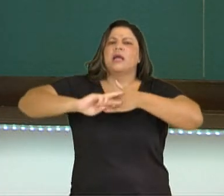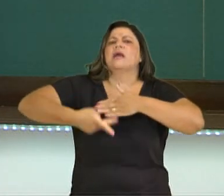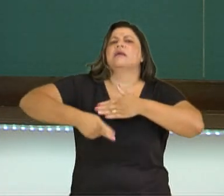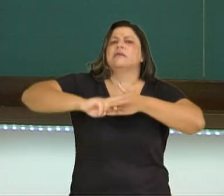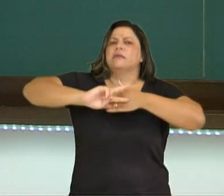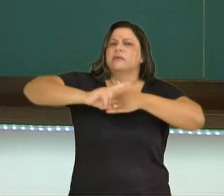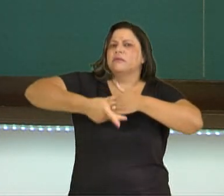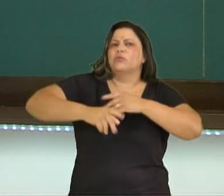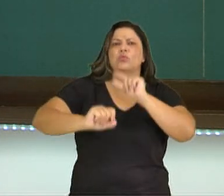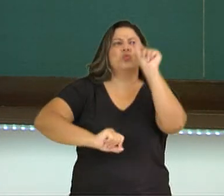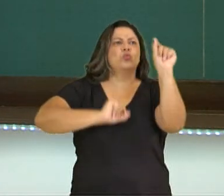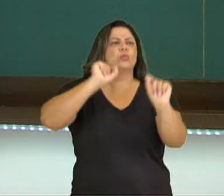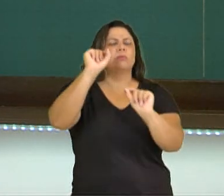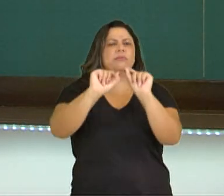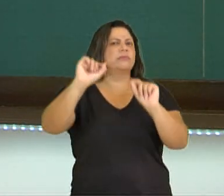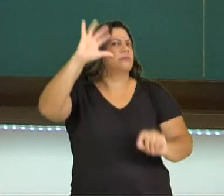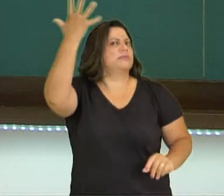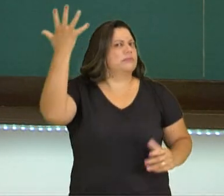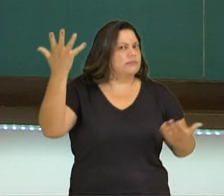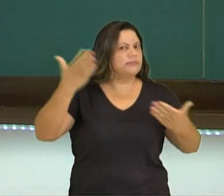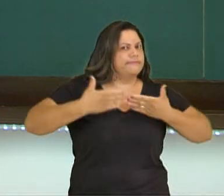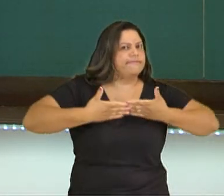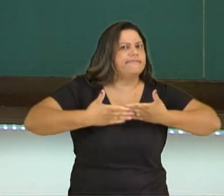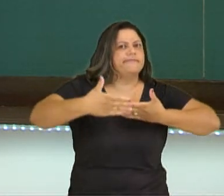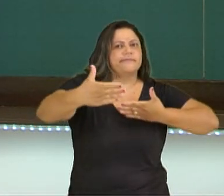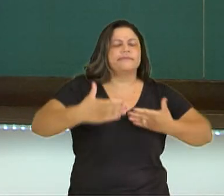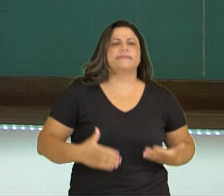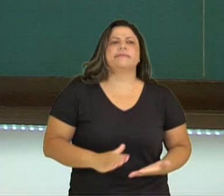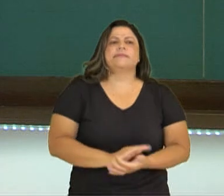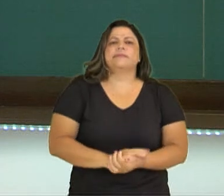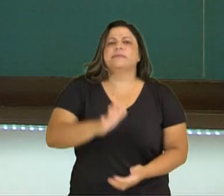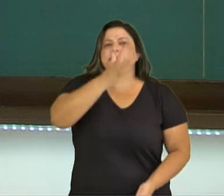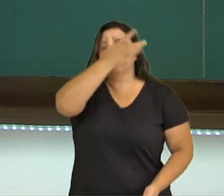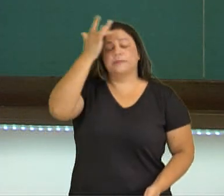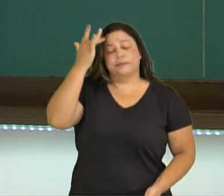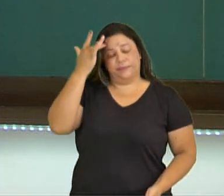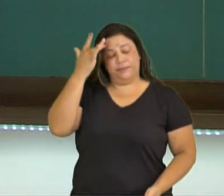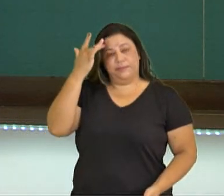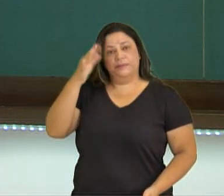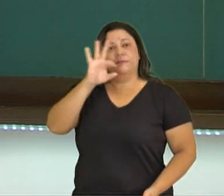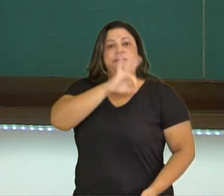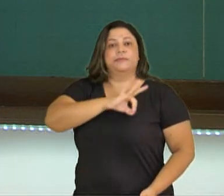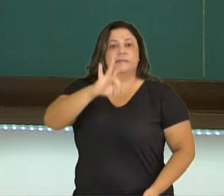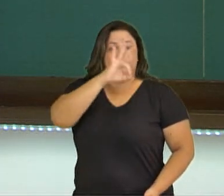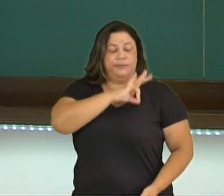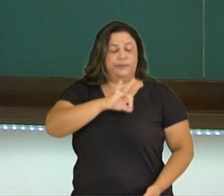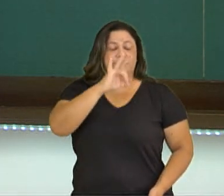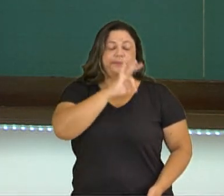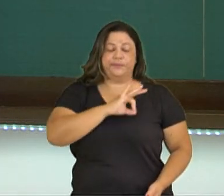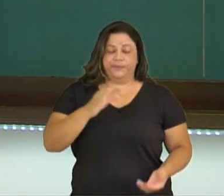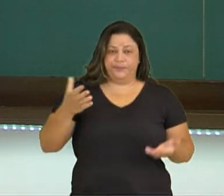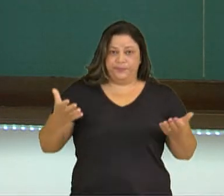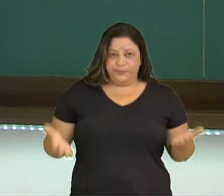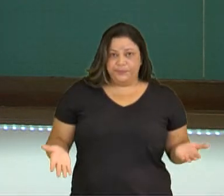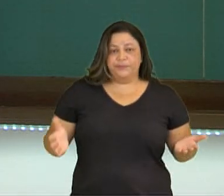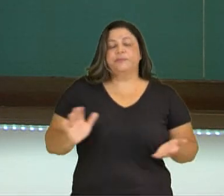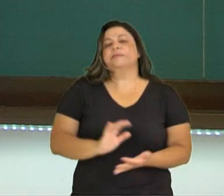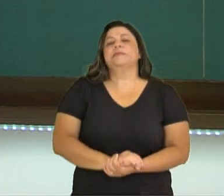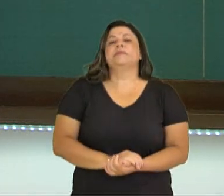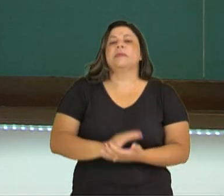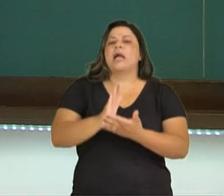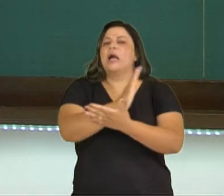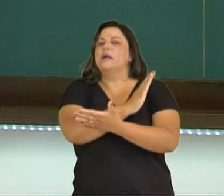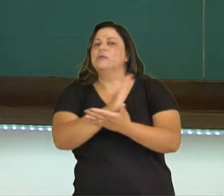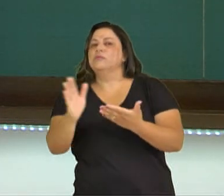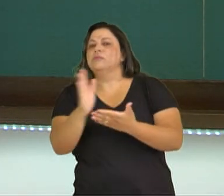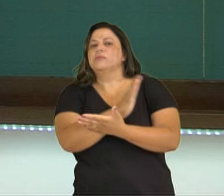que vai acontecer a partir disso? Da pessoa receber esse valor financeiro. Em alguns